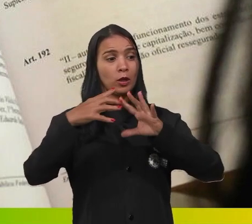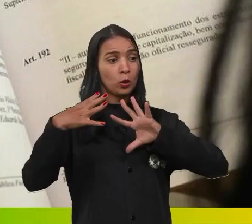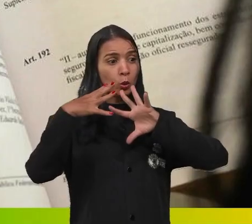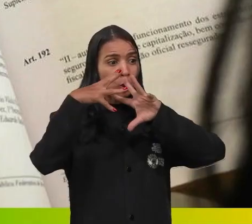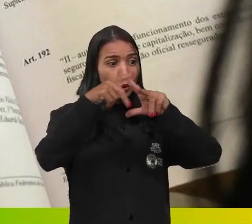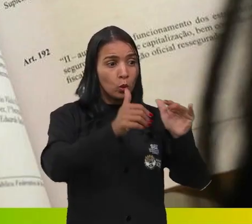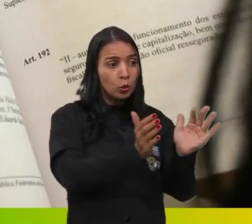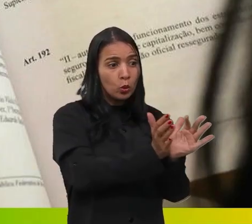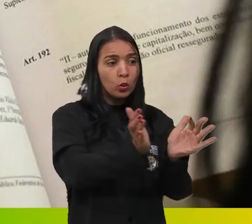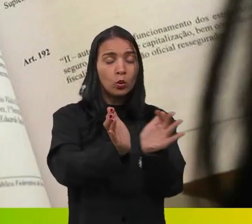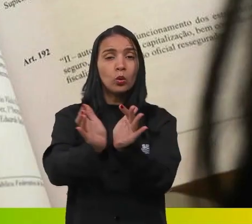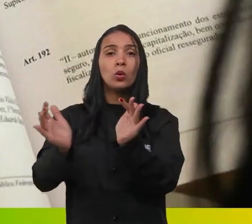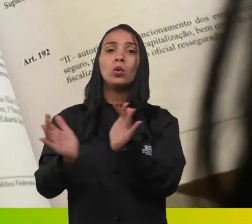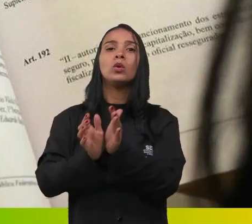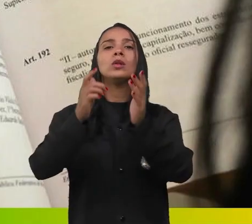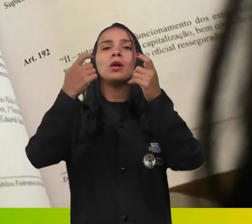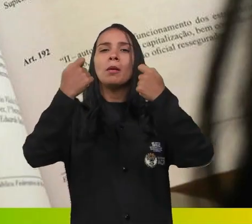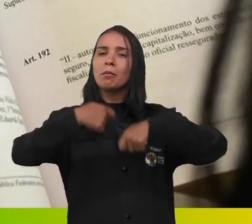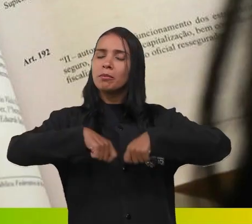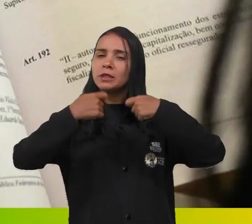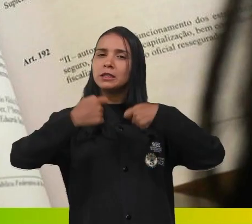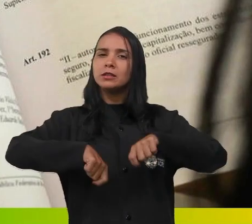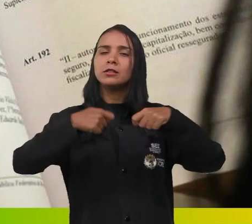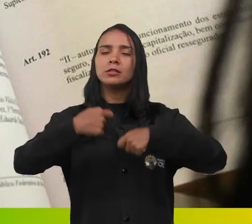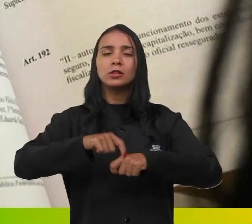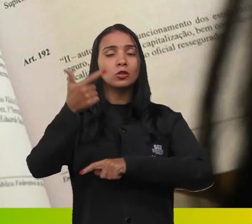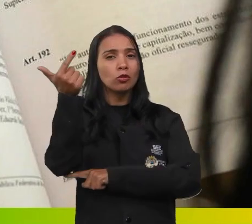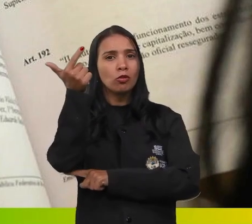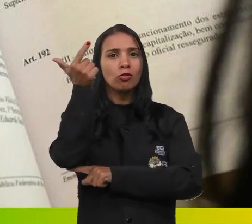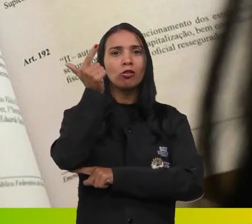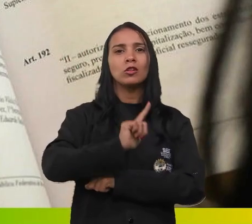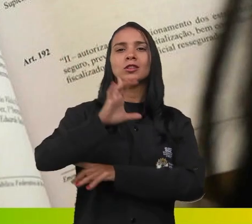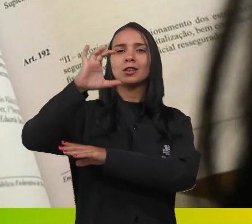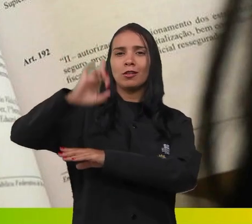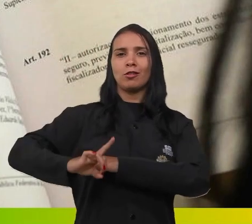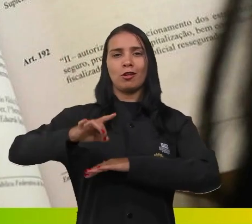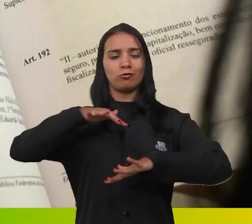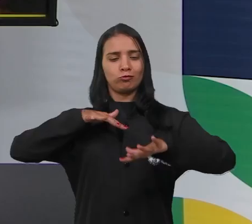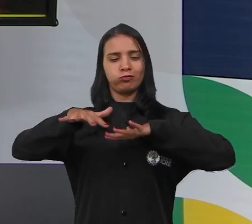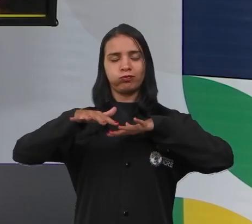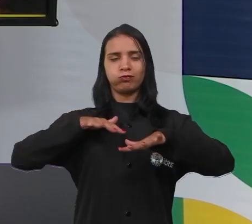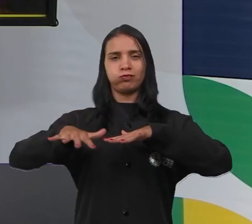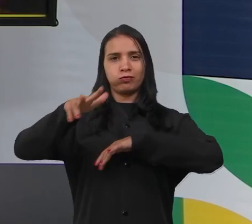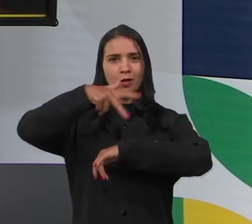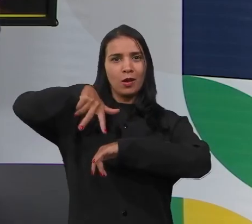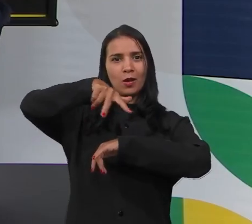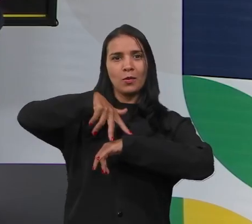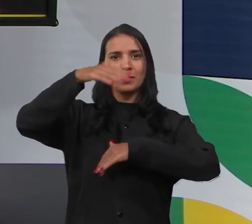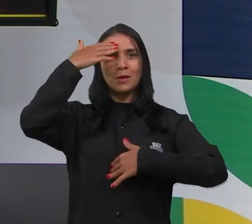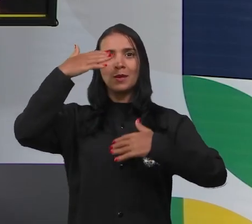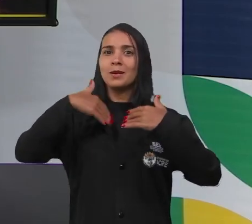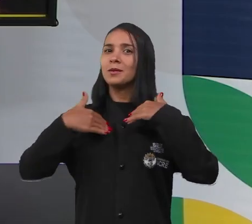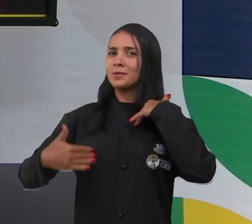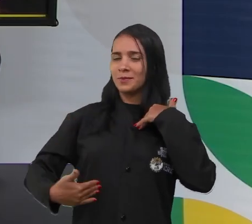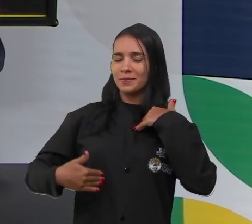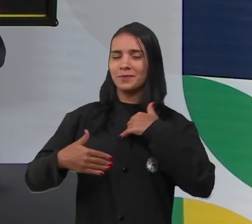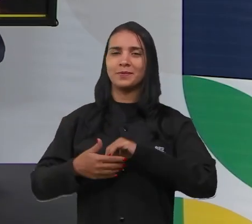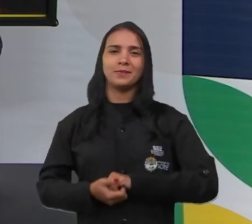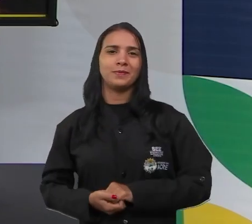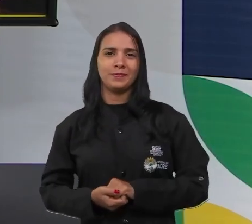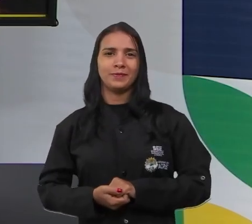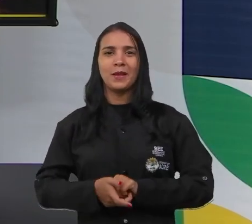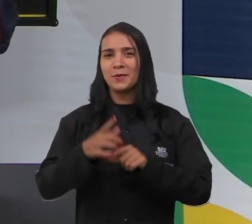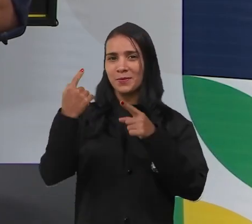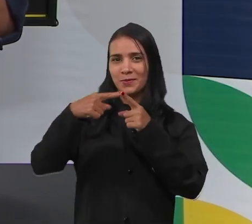todos possam exercer o direito ao corpo em movimento. Todos, porque é justamente por